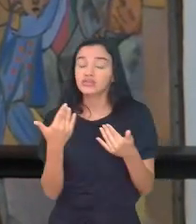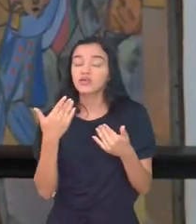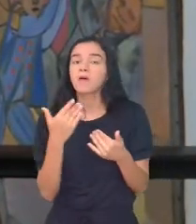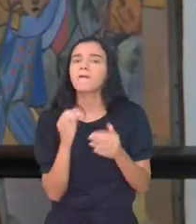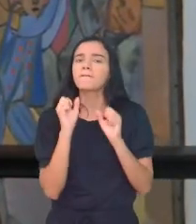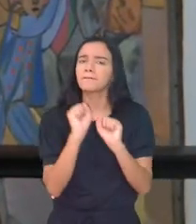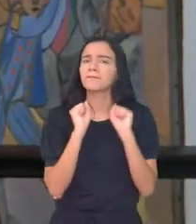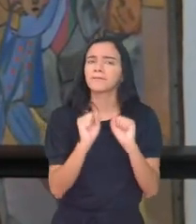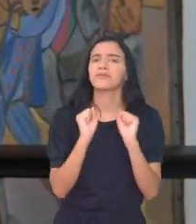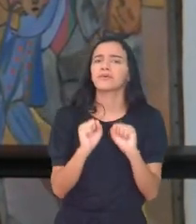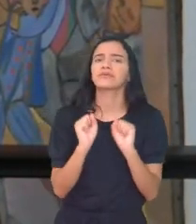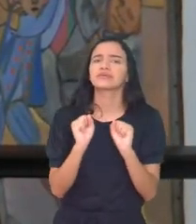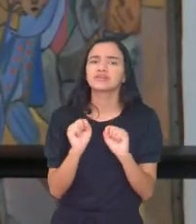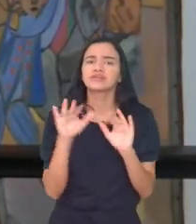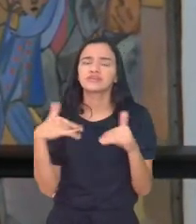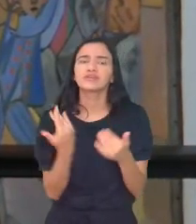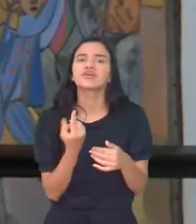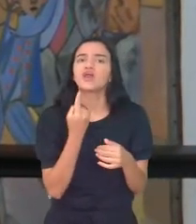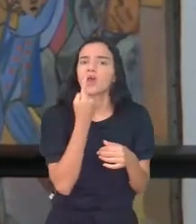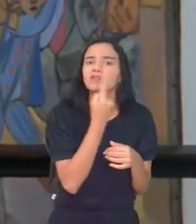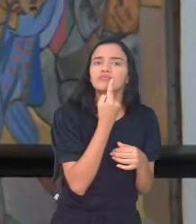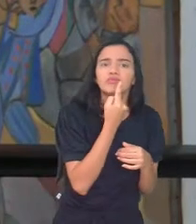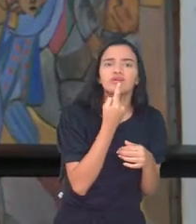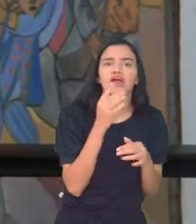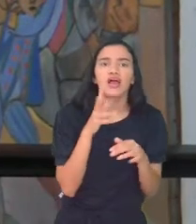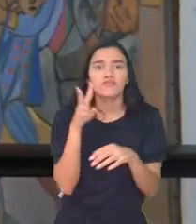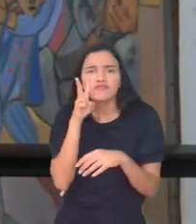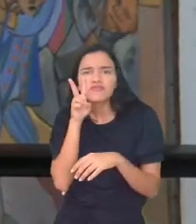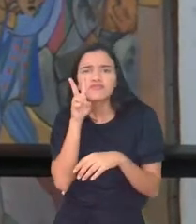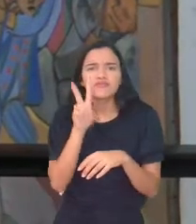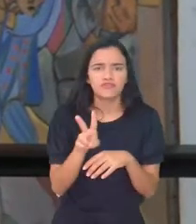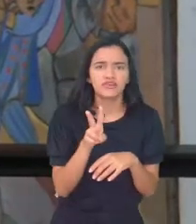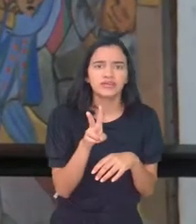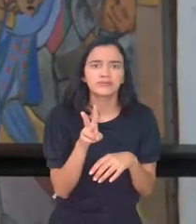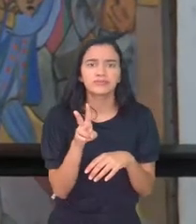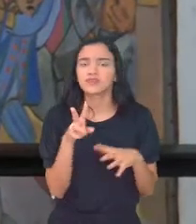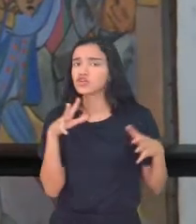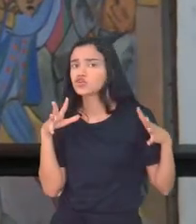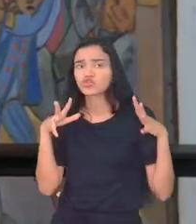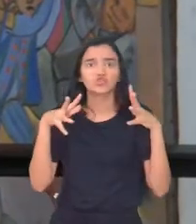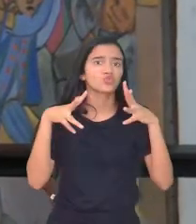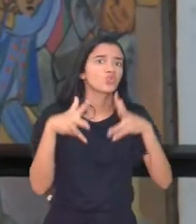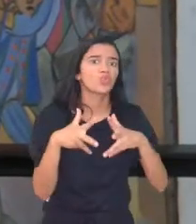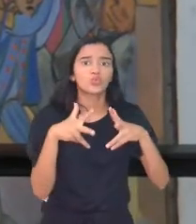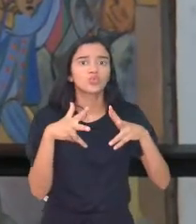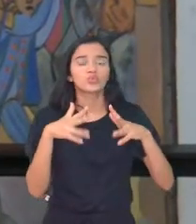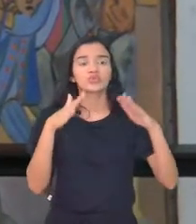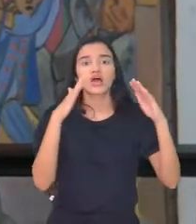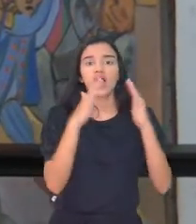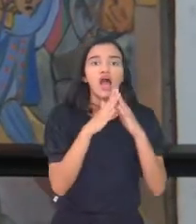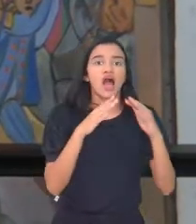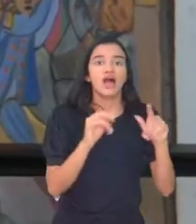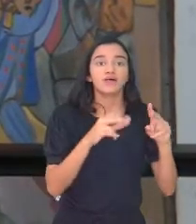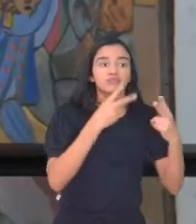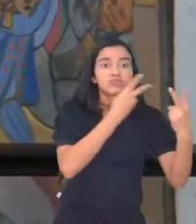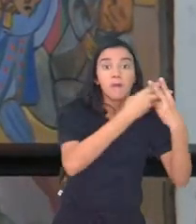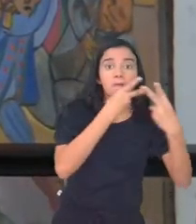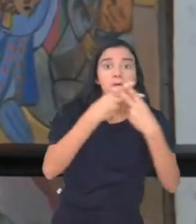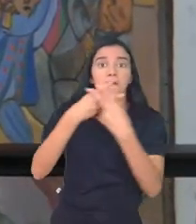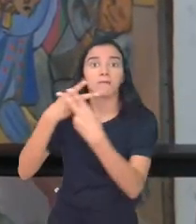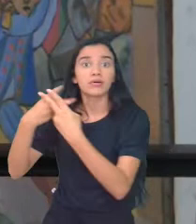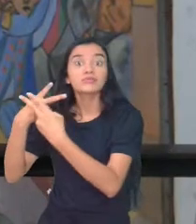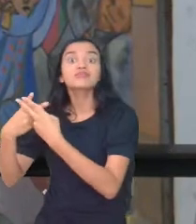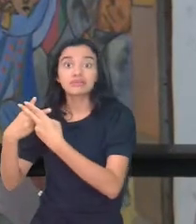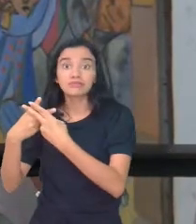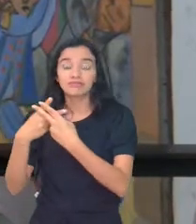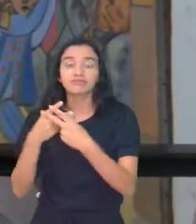a partir de um único ponto, visualizar todos os pavilhões da casa de